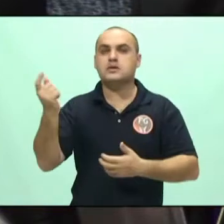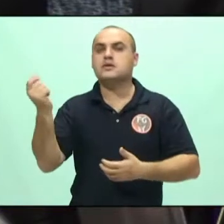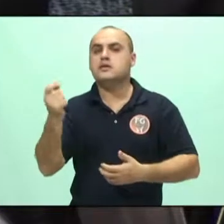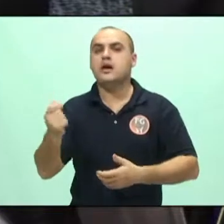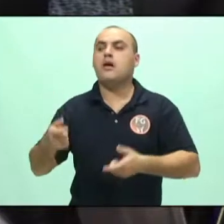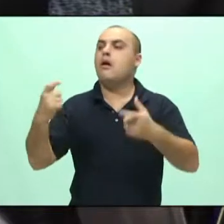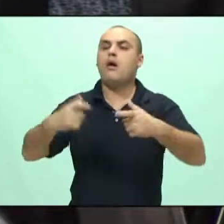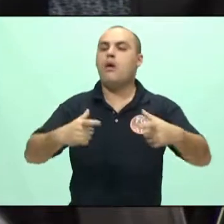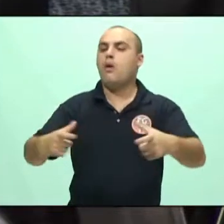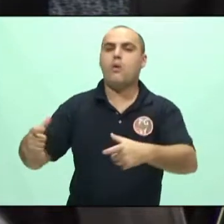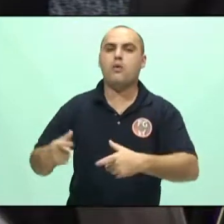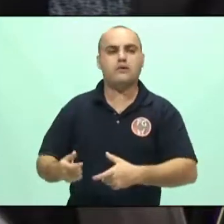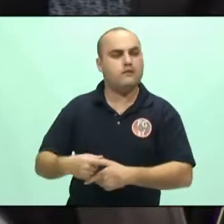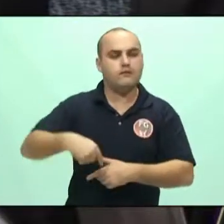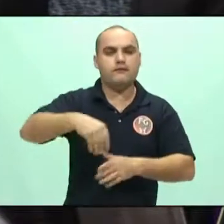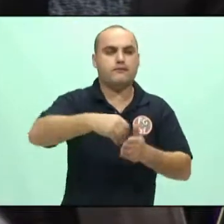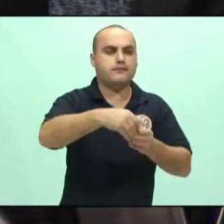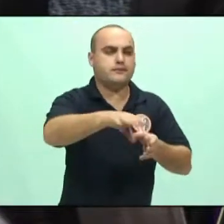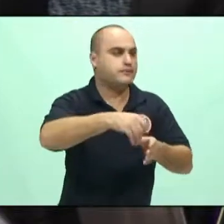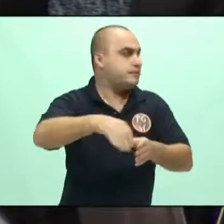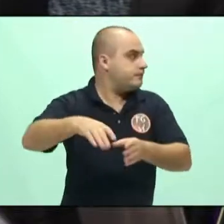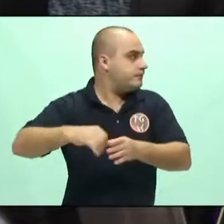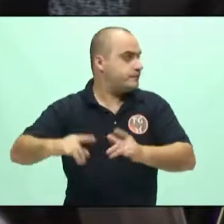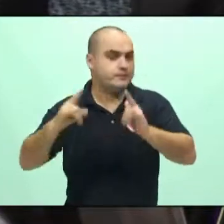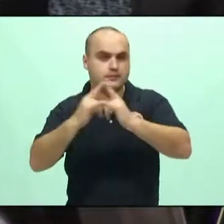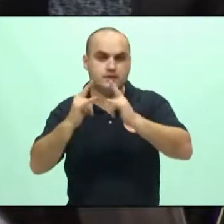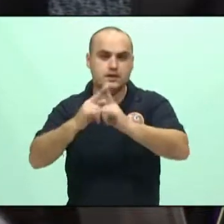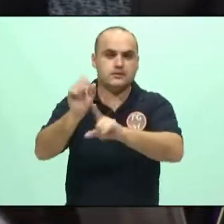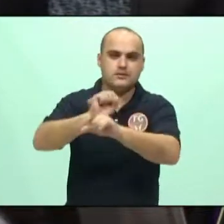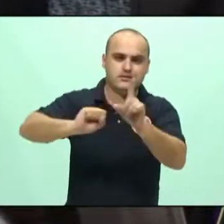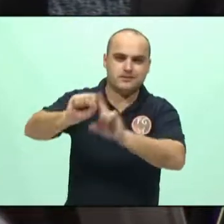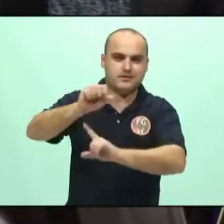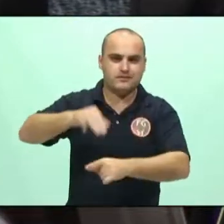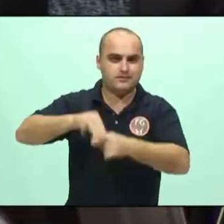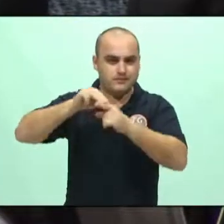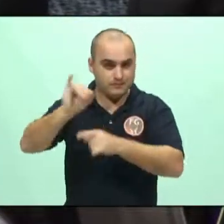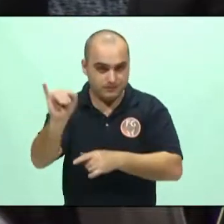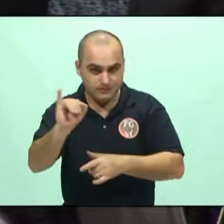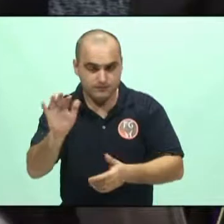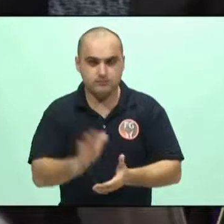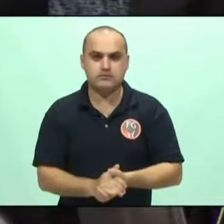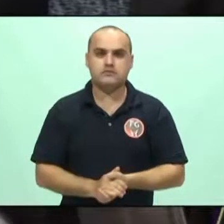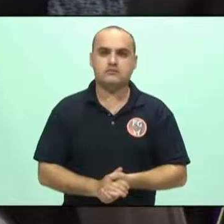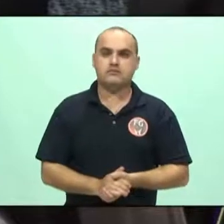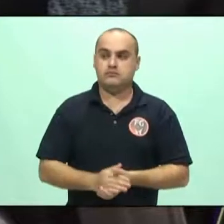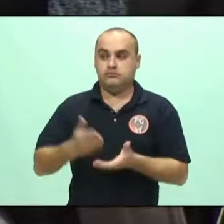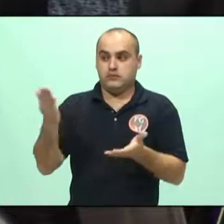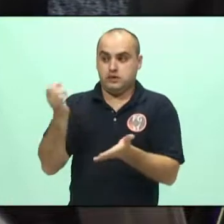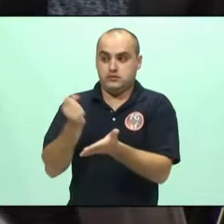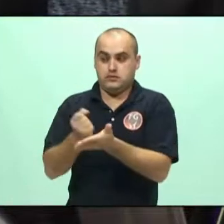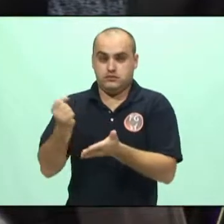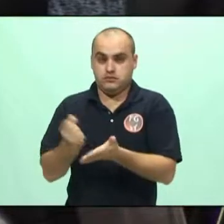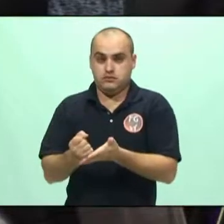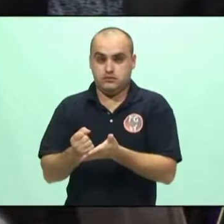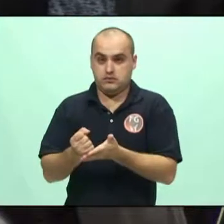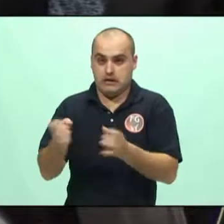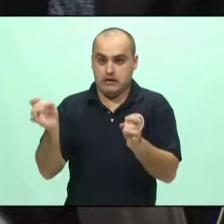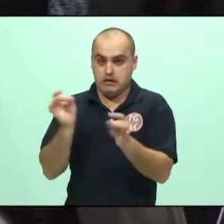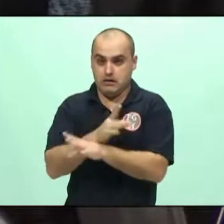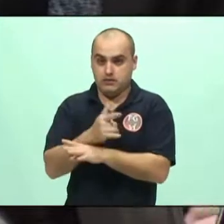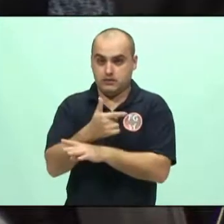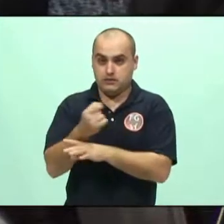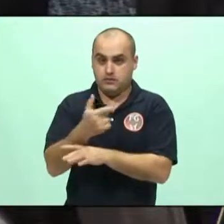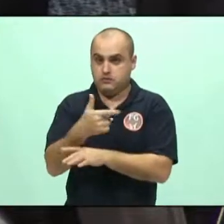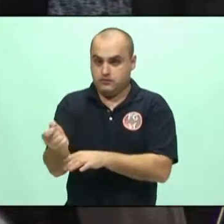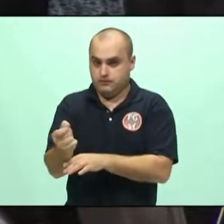recursos para entidades para as entidades sociais aqui no município de Itajaí e como contrato Vereador Carlinho ele vence em 2020 o